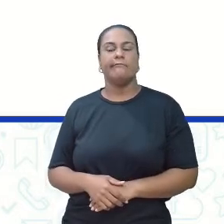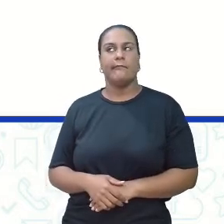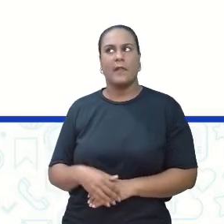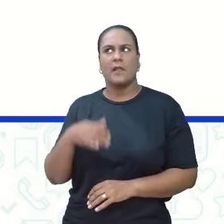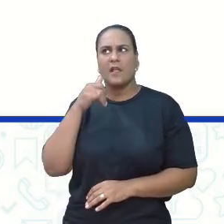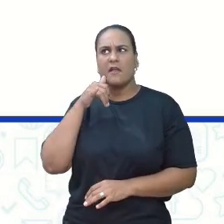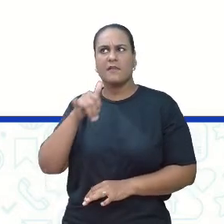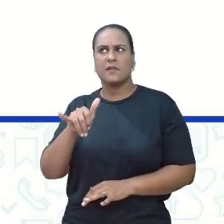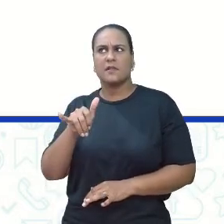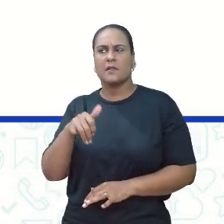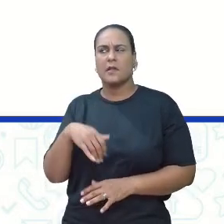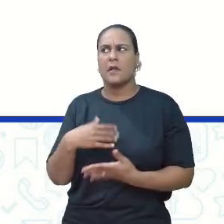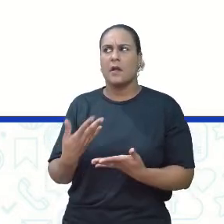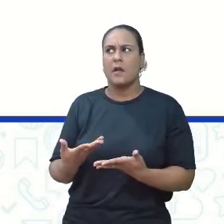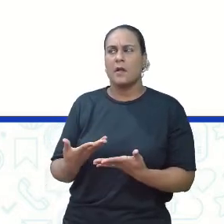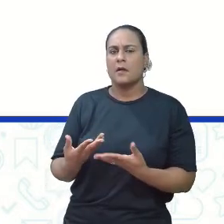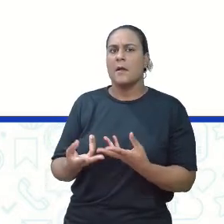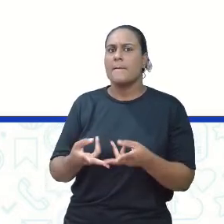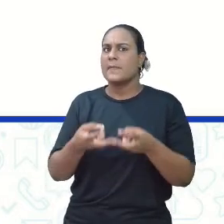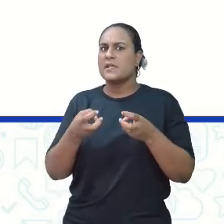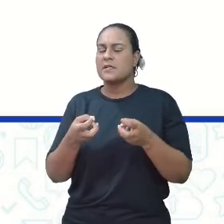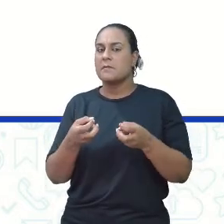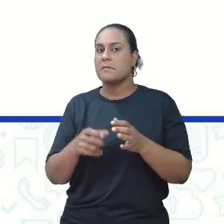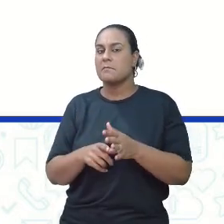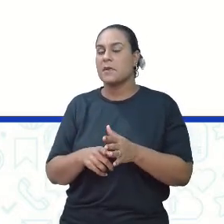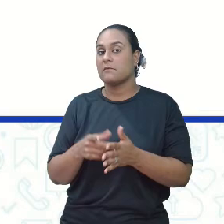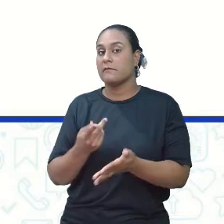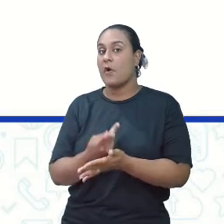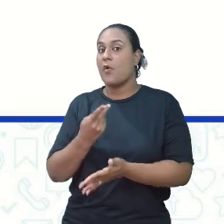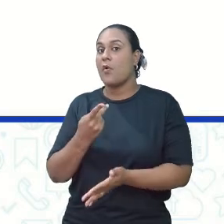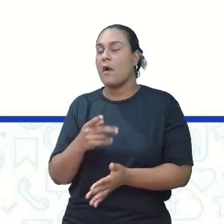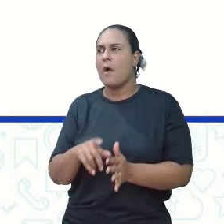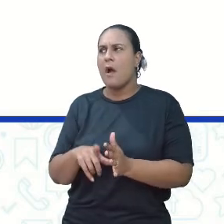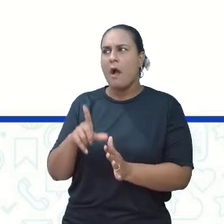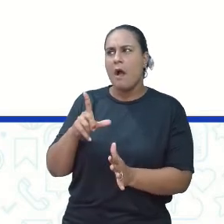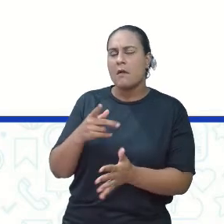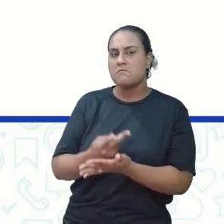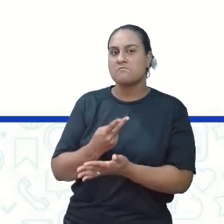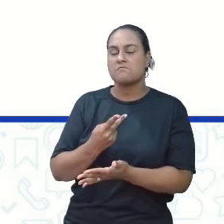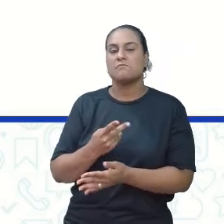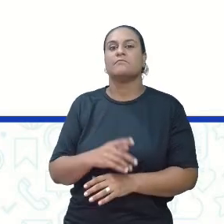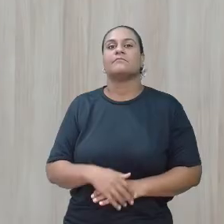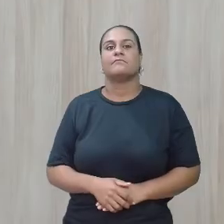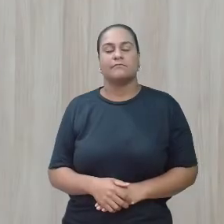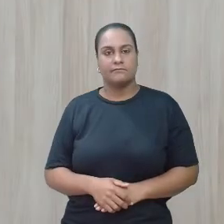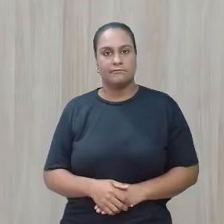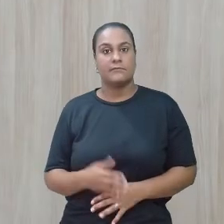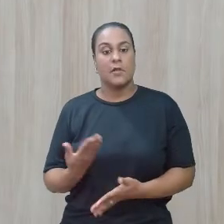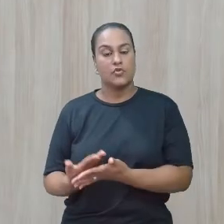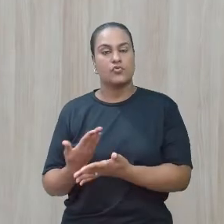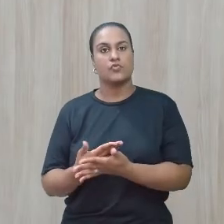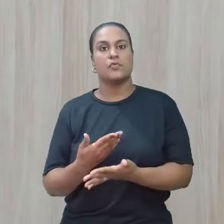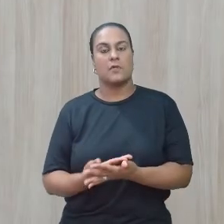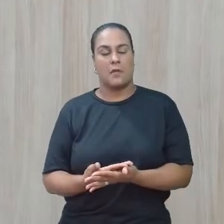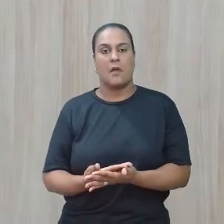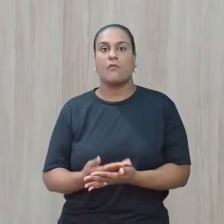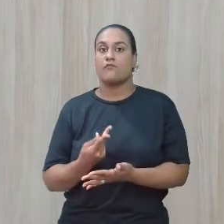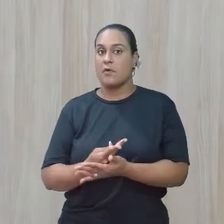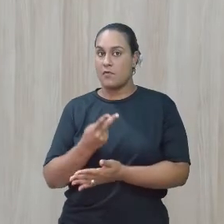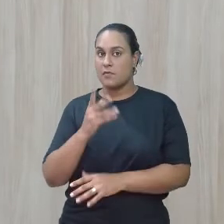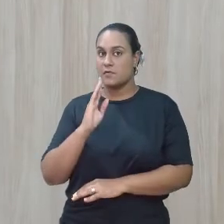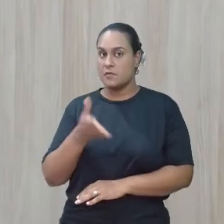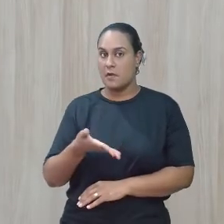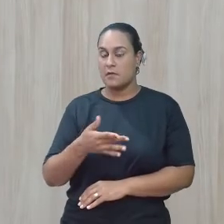prever que vai acontecer um desastre natural é estudar aqueles que já aconteceram, certo? Então, os